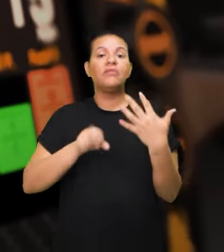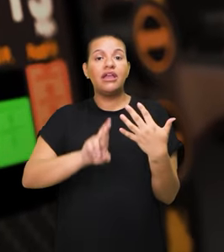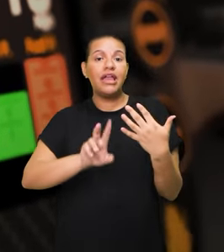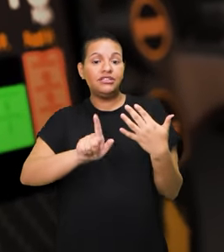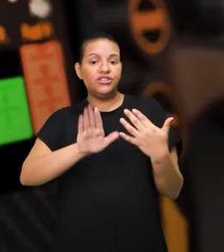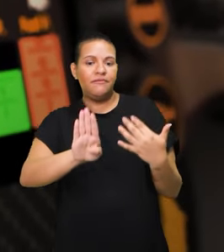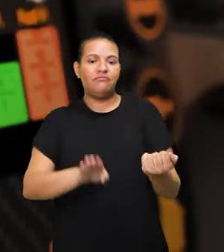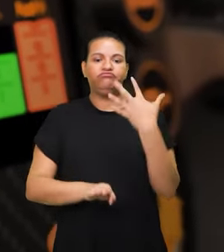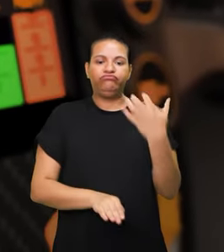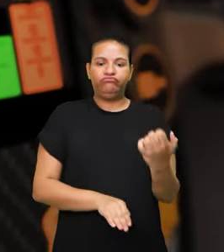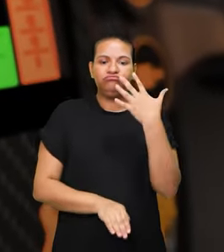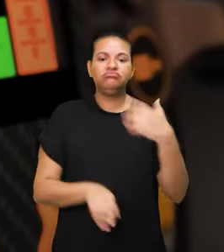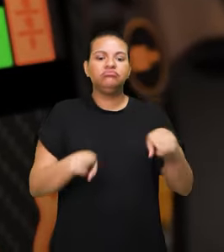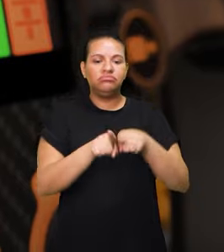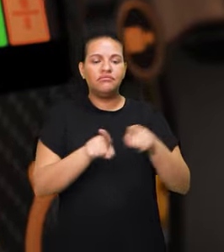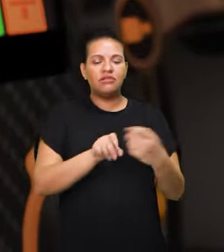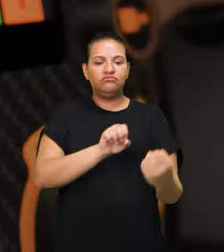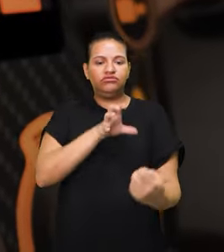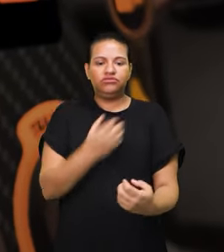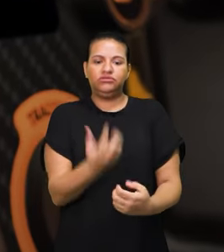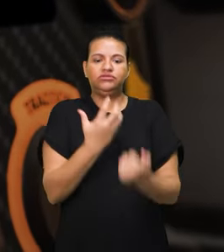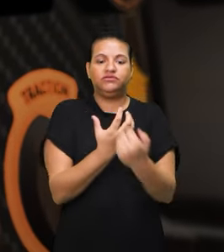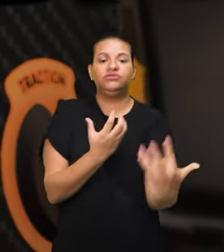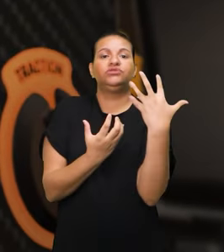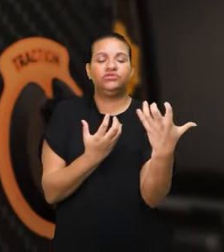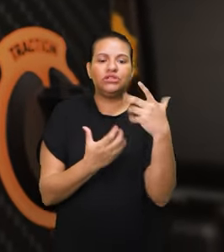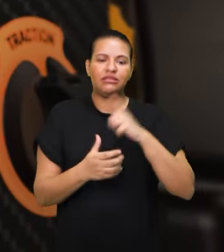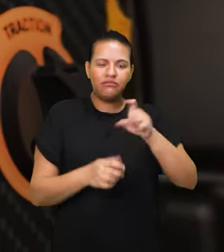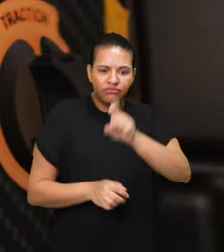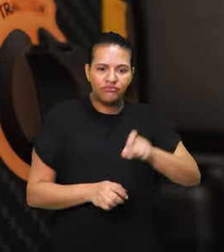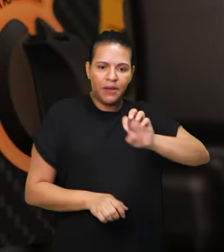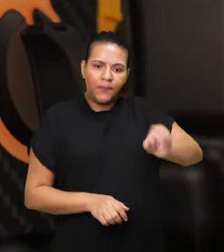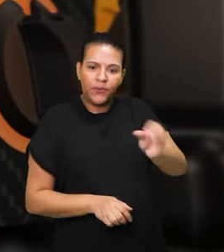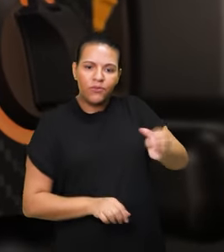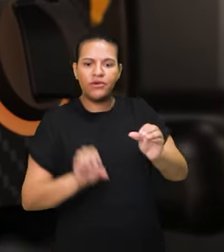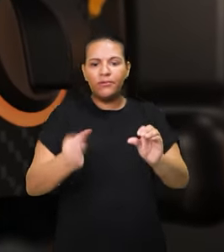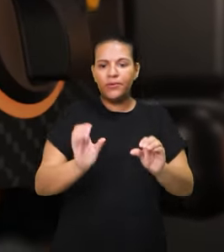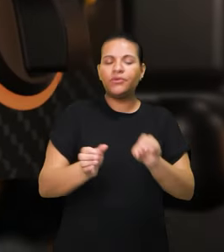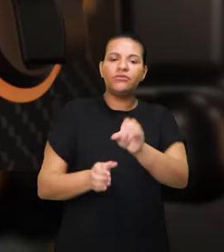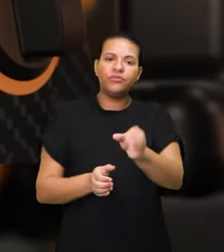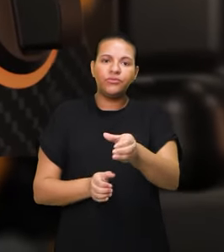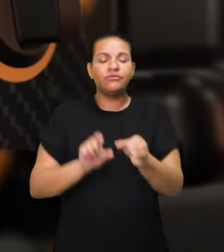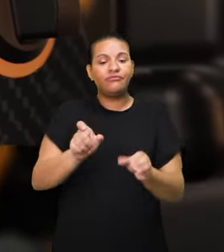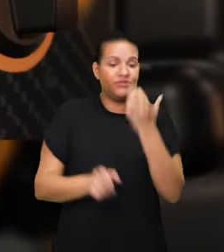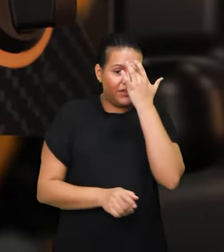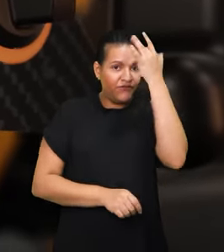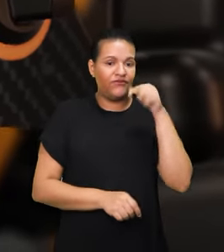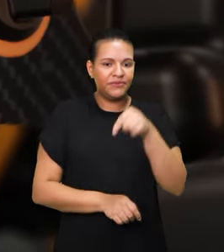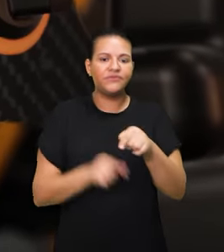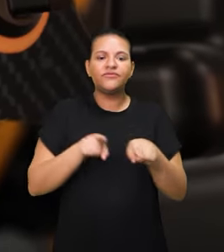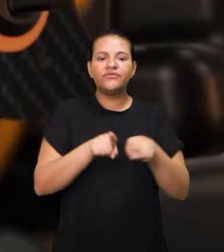botões deste volante tem retroiluminação RGB ou seja eles têm luz de fundo colorida assim como os interruptores rotativos